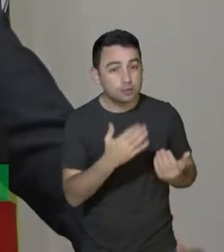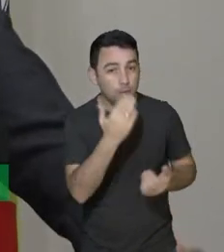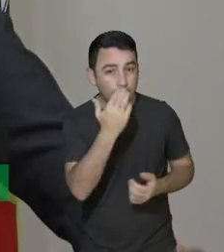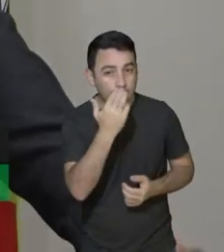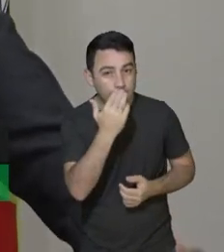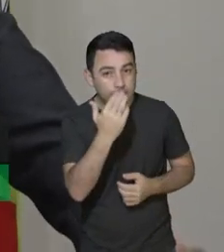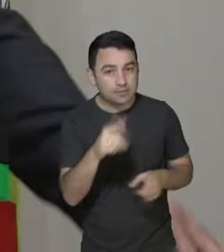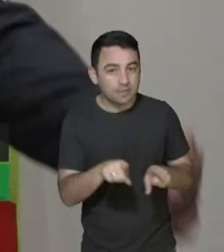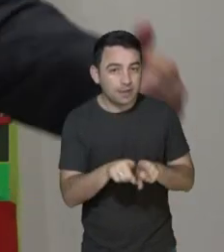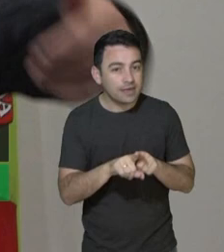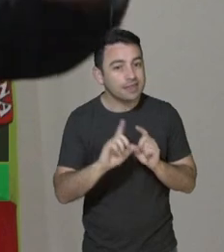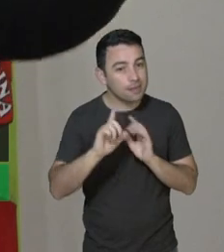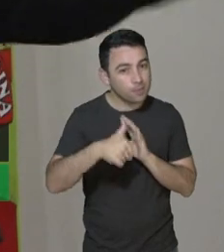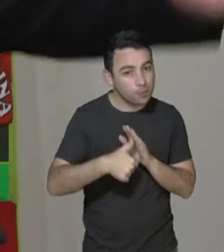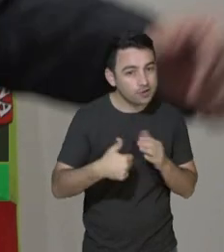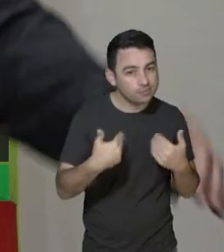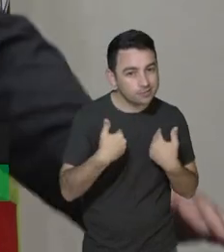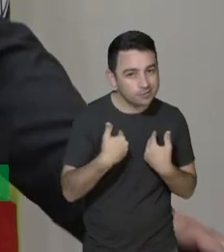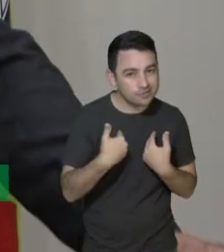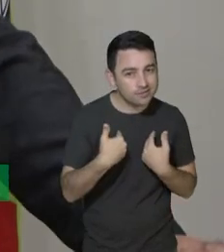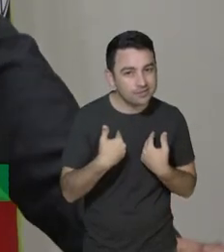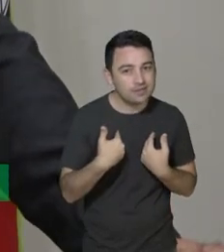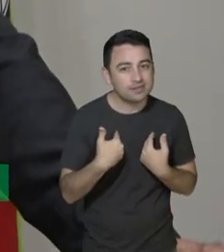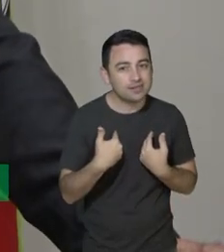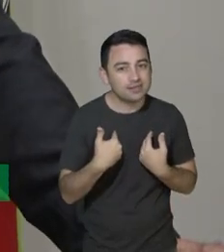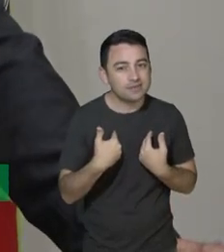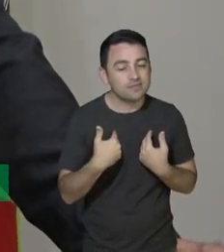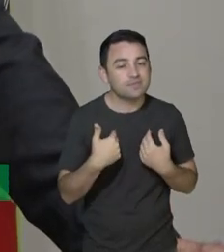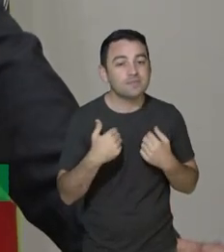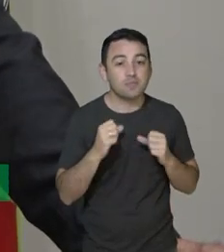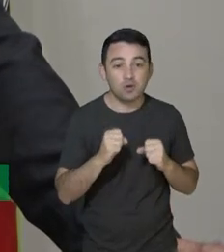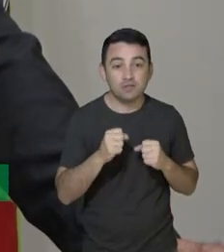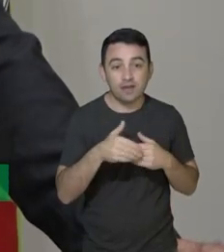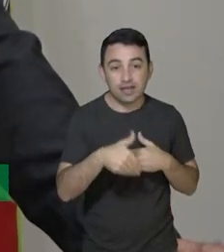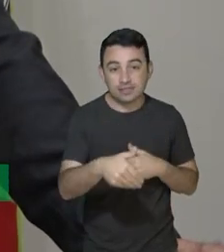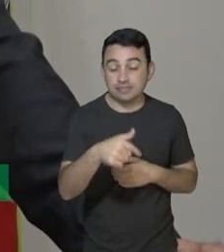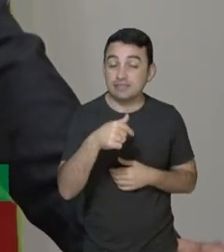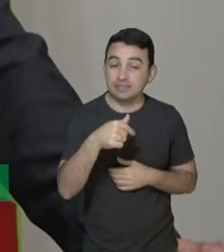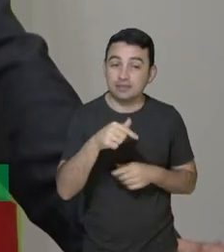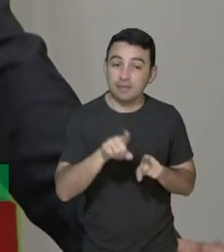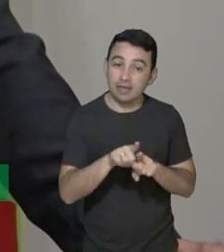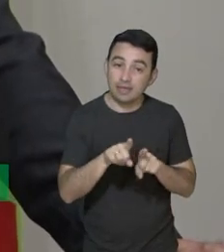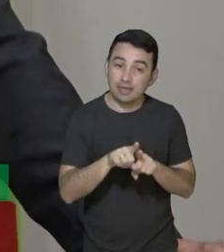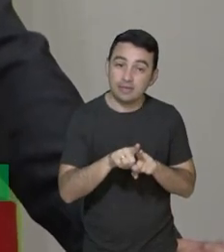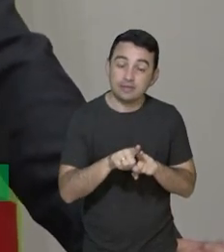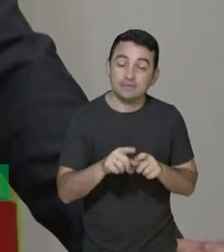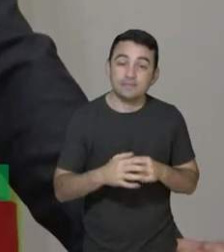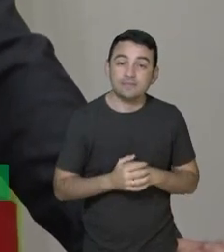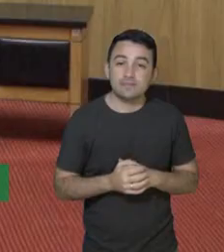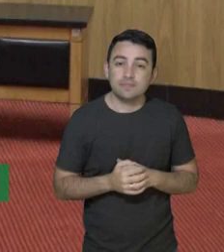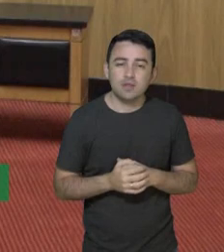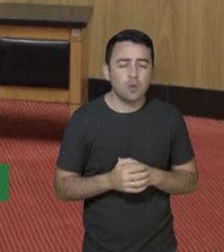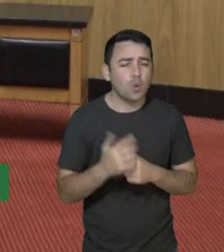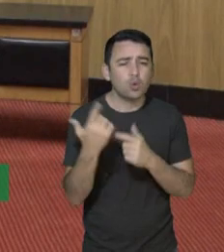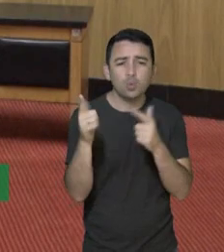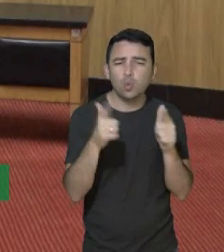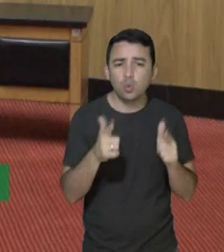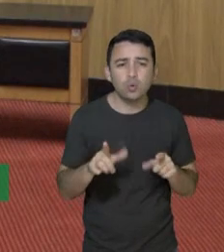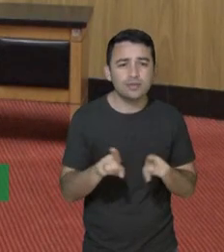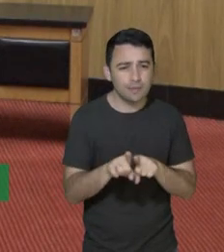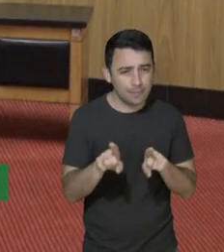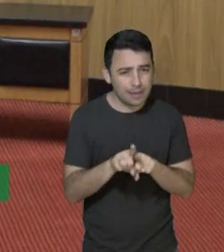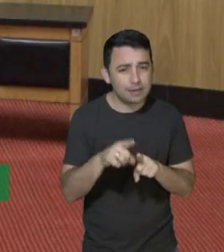mandato depois de mim, não quis ir agora, senão chegava aos 7. Né? O restante dos demais parlamentares